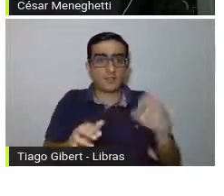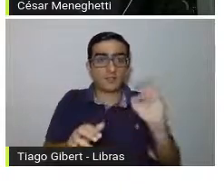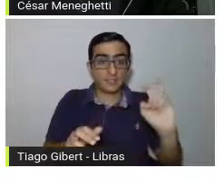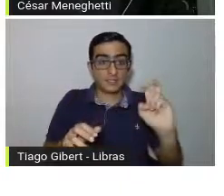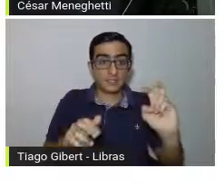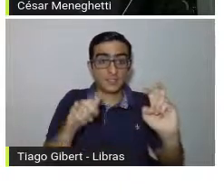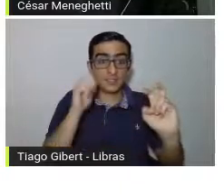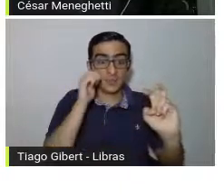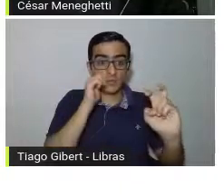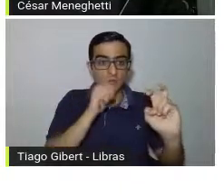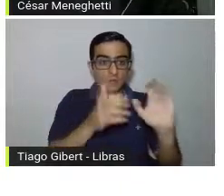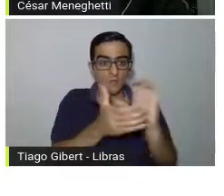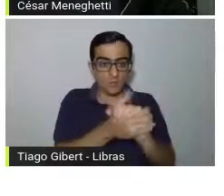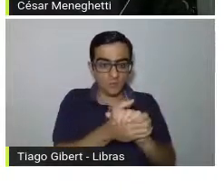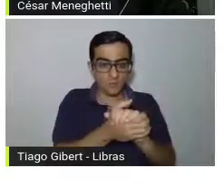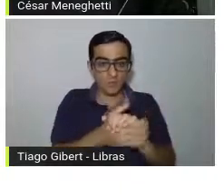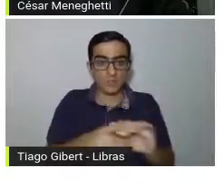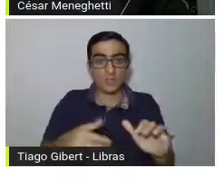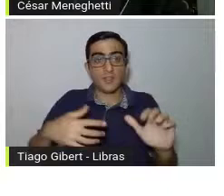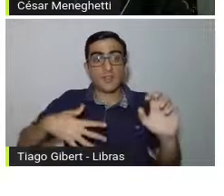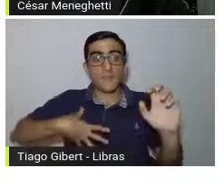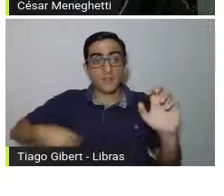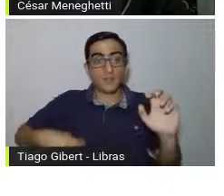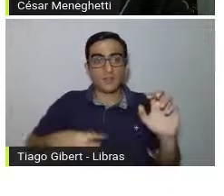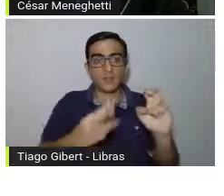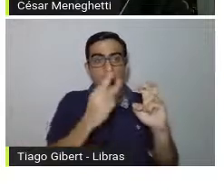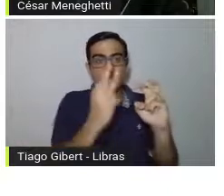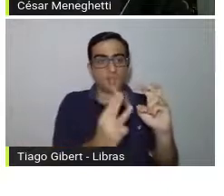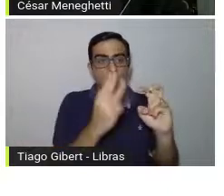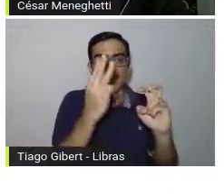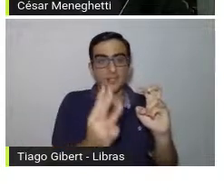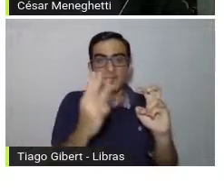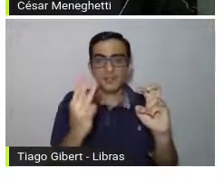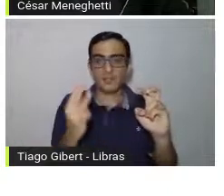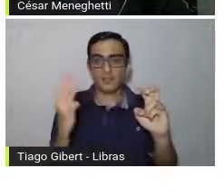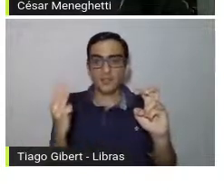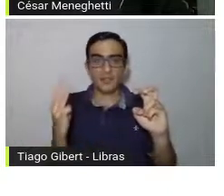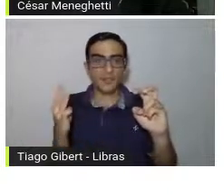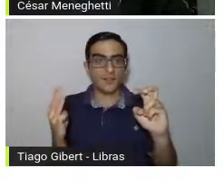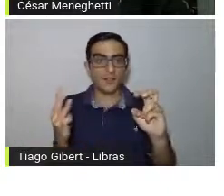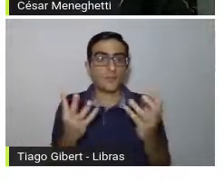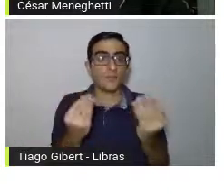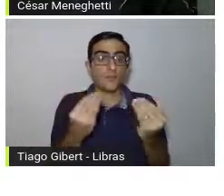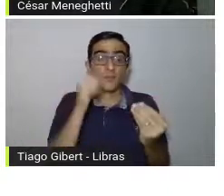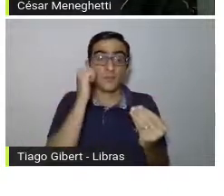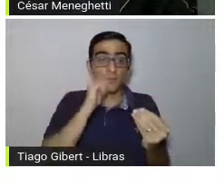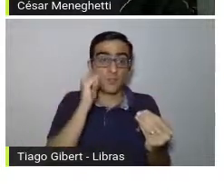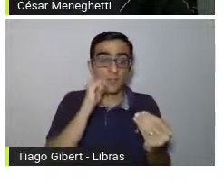3 filhos com cada um. Imagine quantas mulheres e crianças ficaram sozinhas. Essas